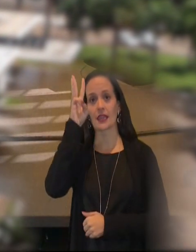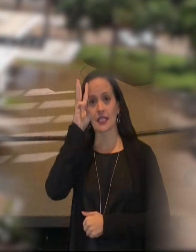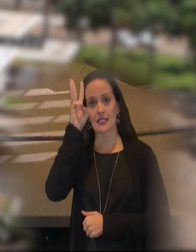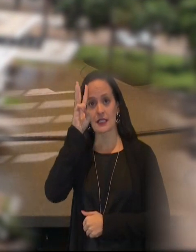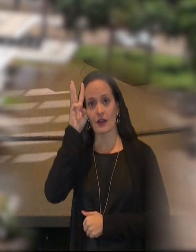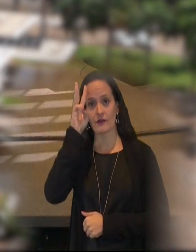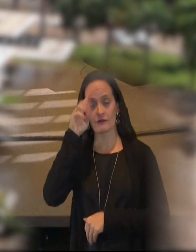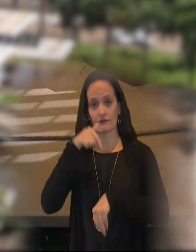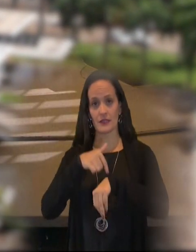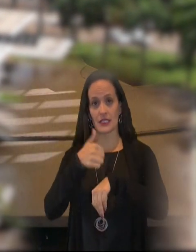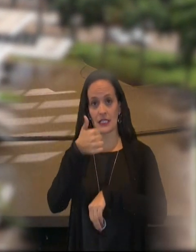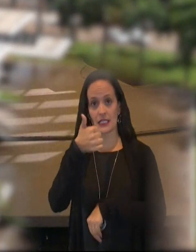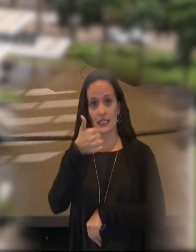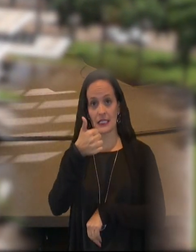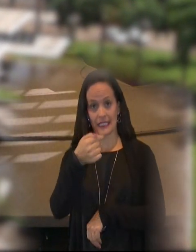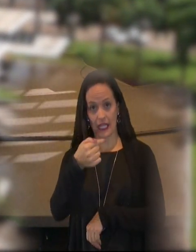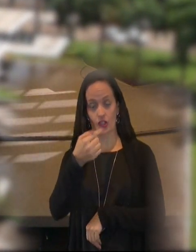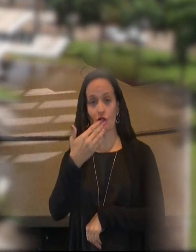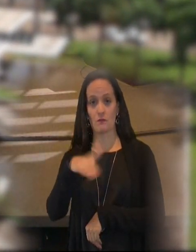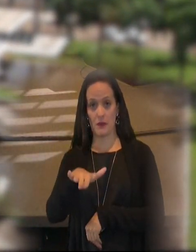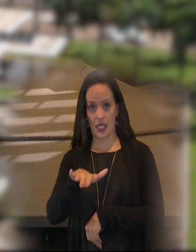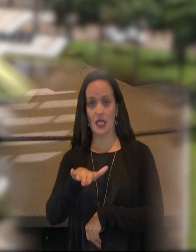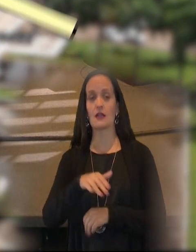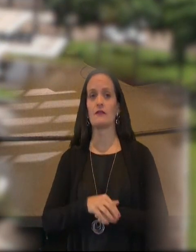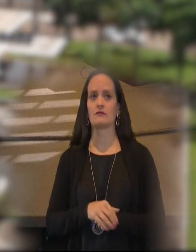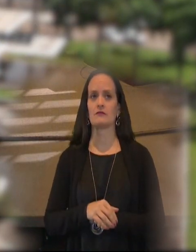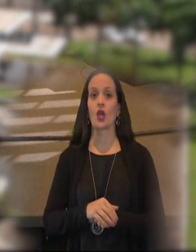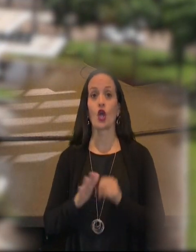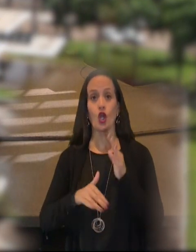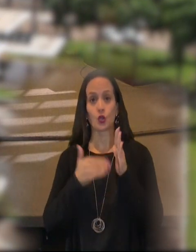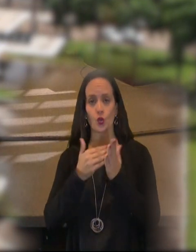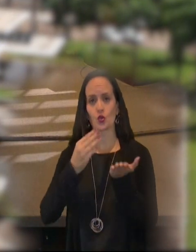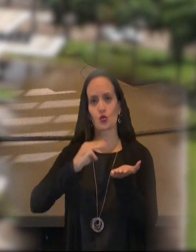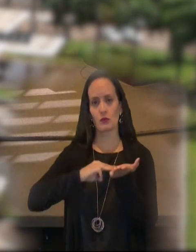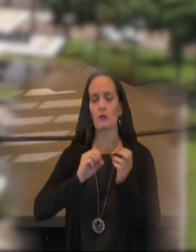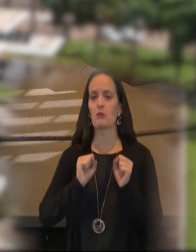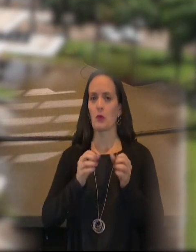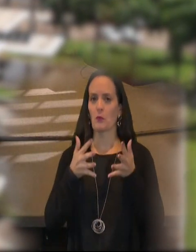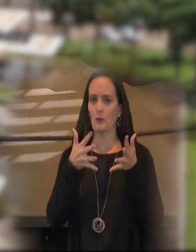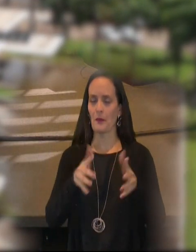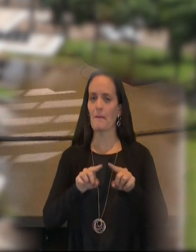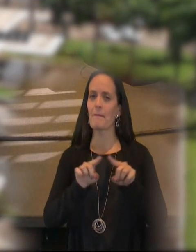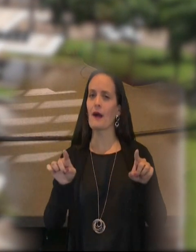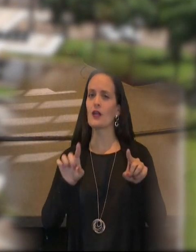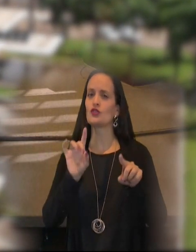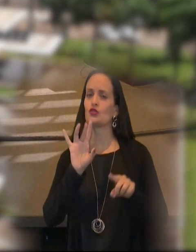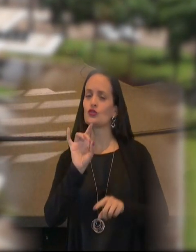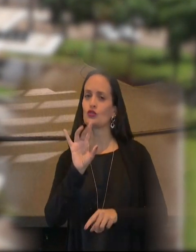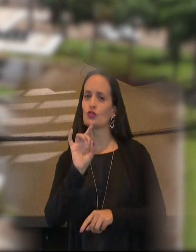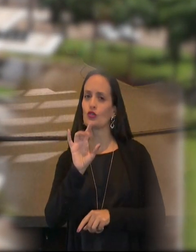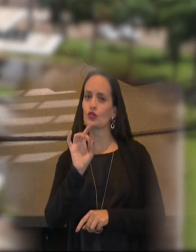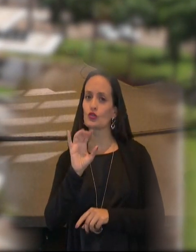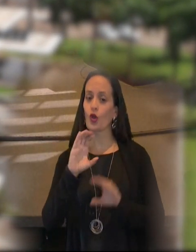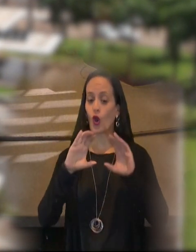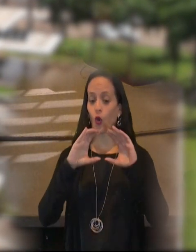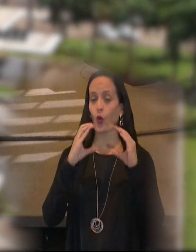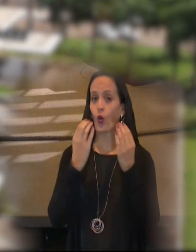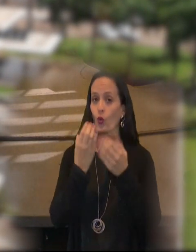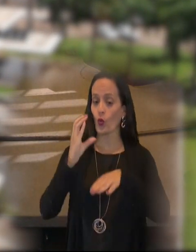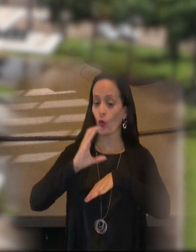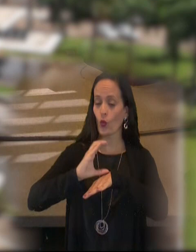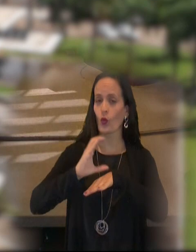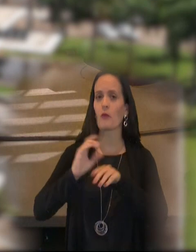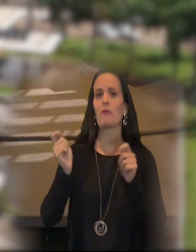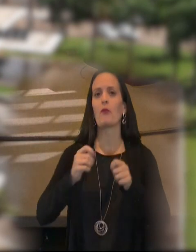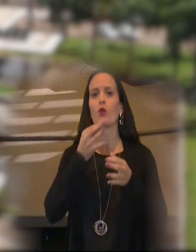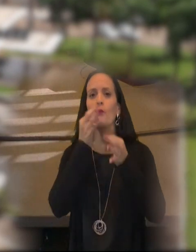às 19h30, no mini auditório. Todos os membros podem participar, mas somente os integrantes do Conselho podem apresentar